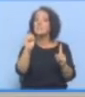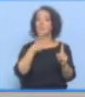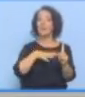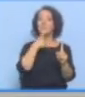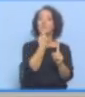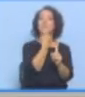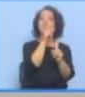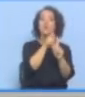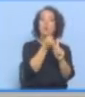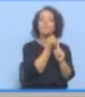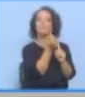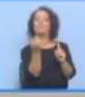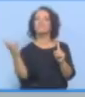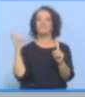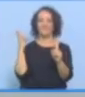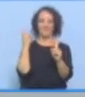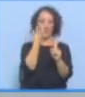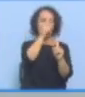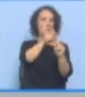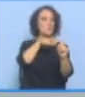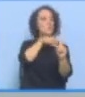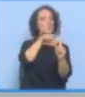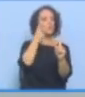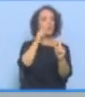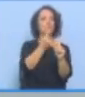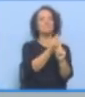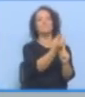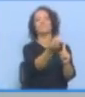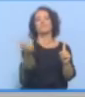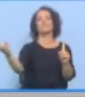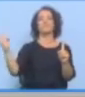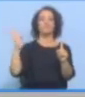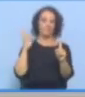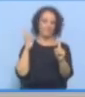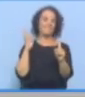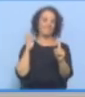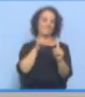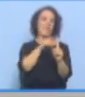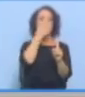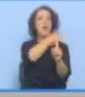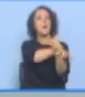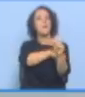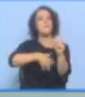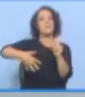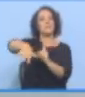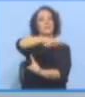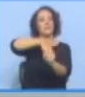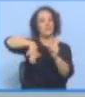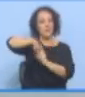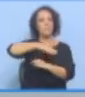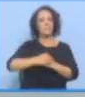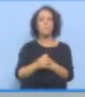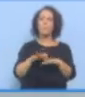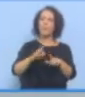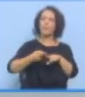seja, este surdo-mudo não estava em causa só ele, mas todos os outros que ele representava. É interessante